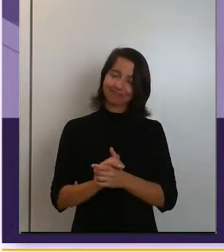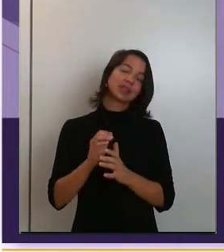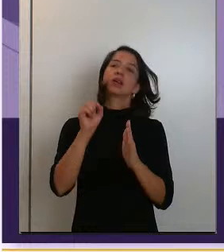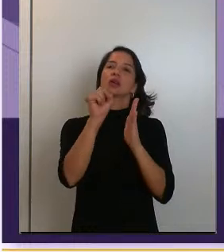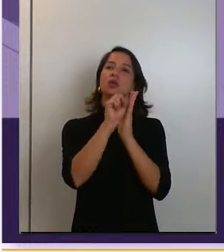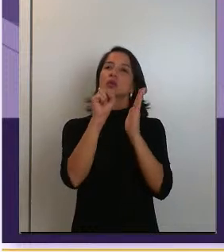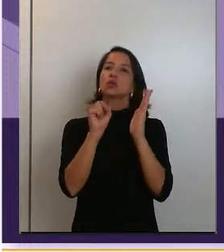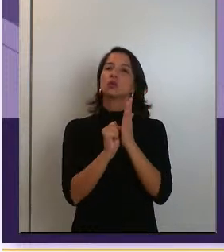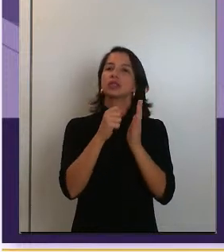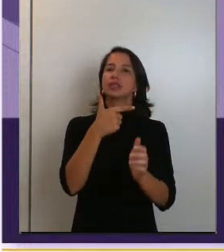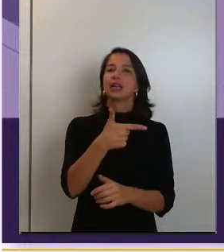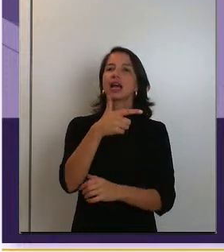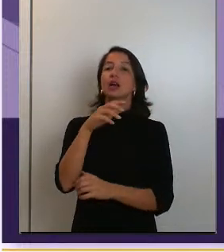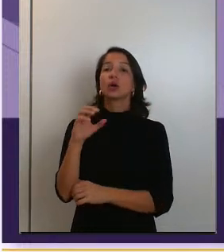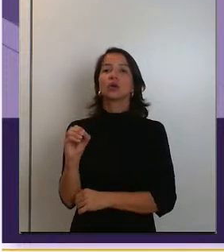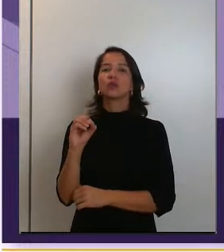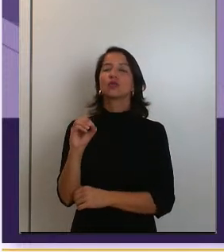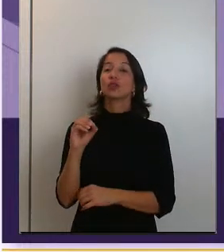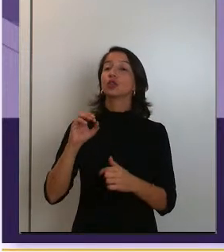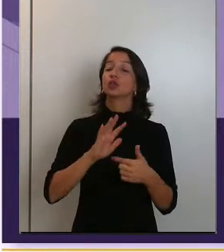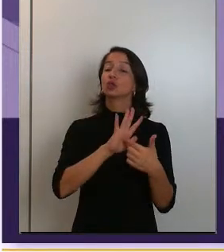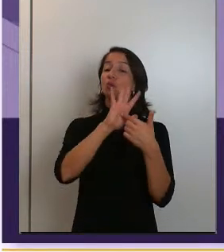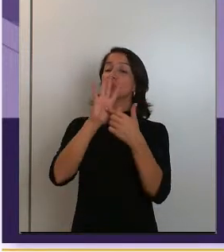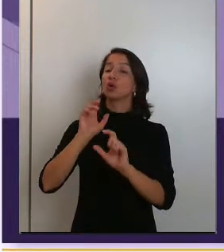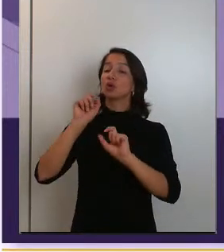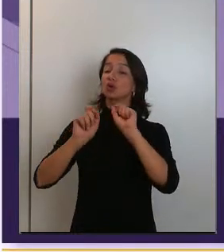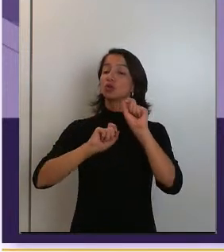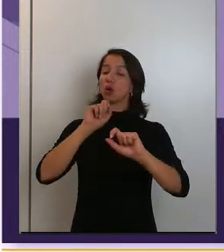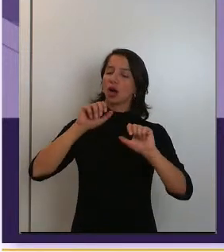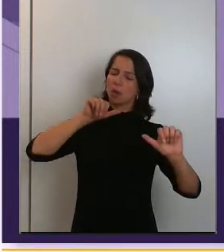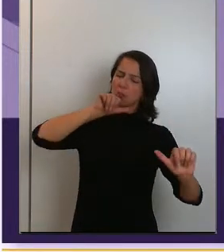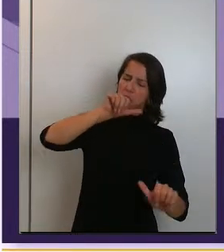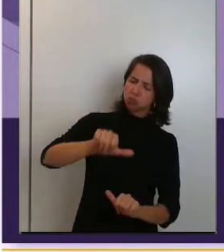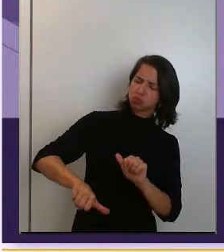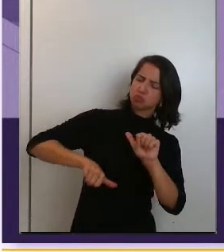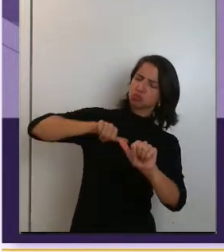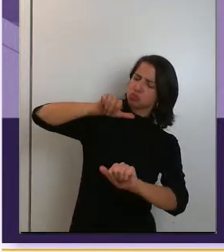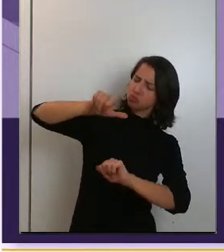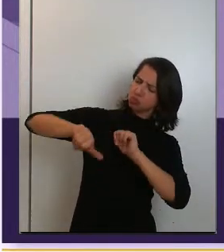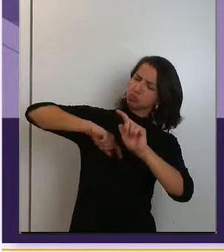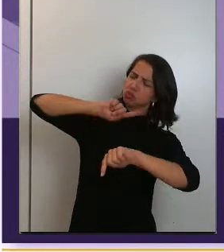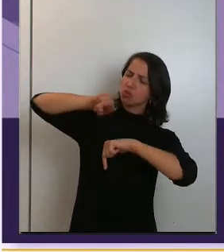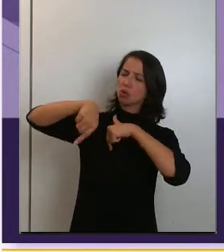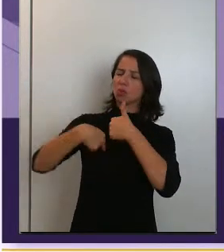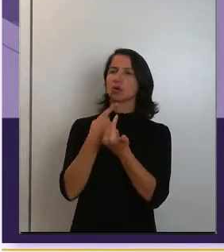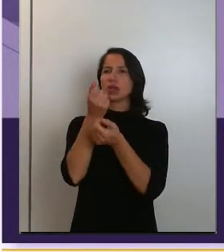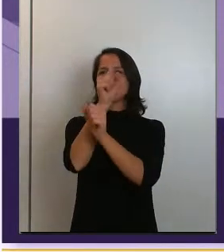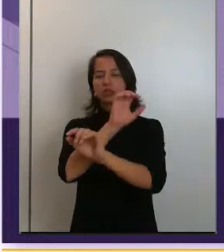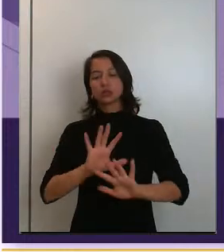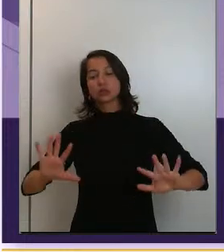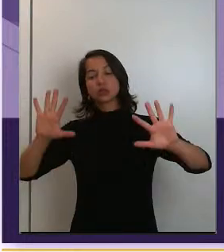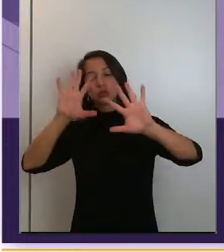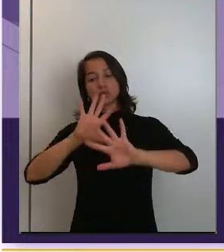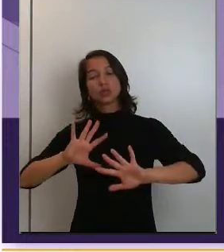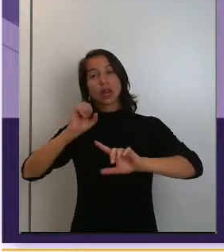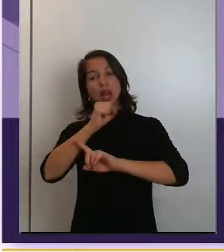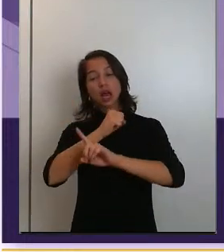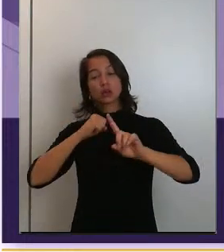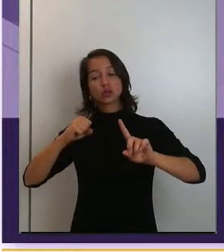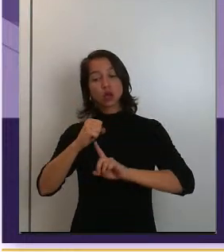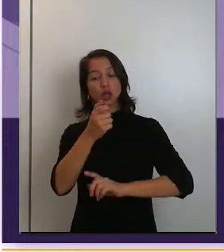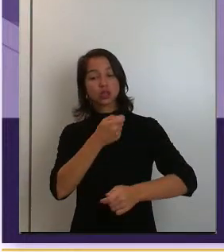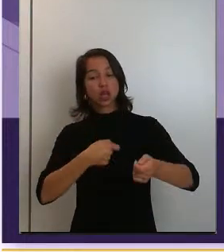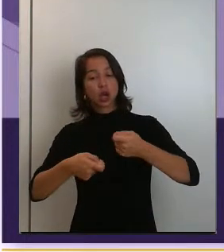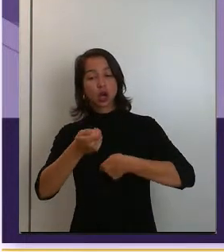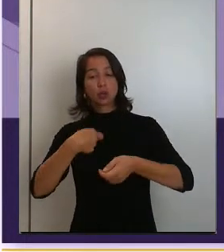grandes transformações no cenário socioeconômico, nós tivemos revoluções culturais e a própria força do movimento feminista